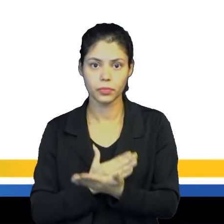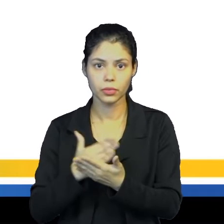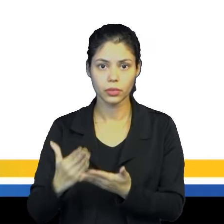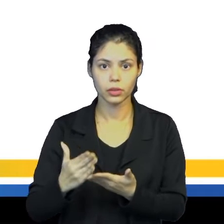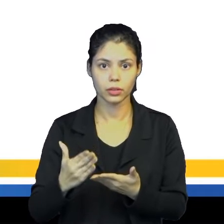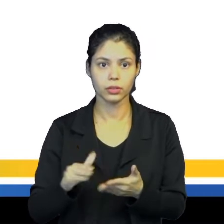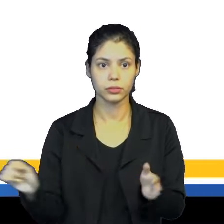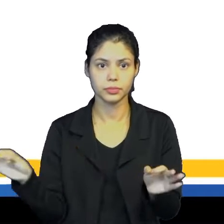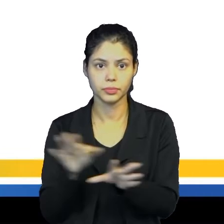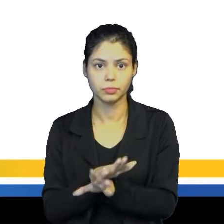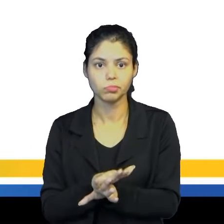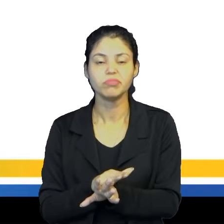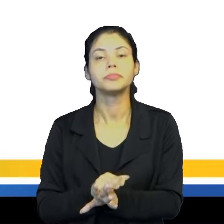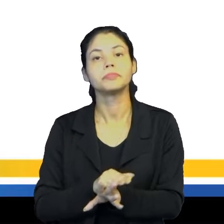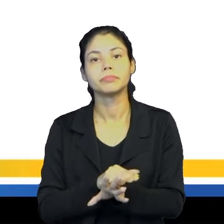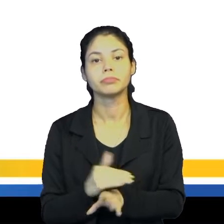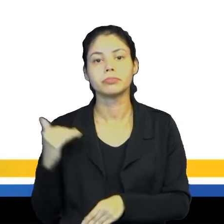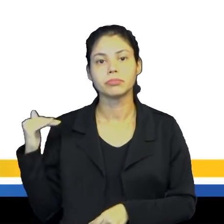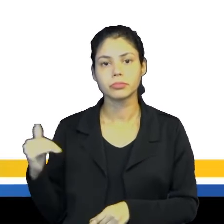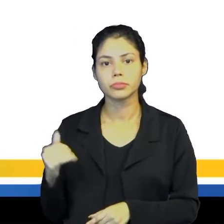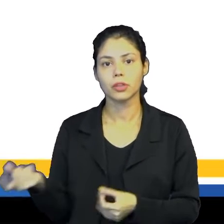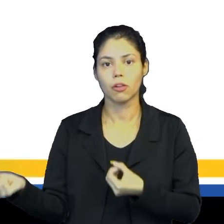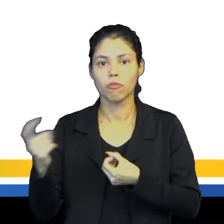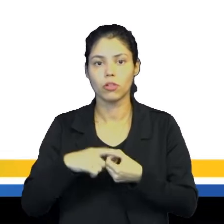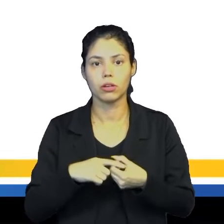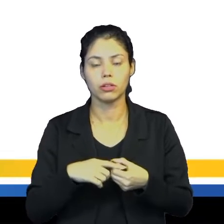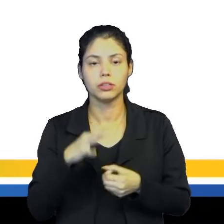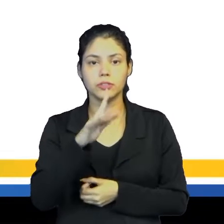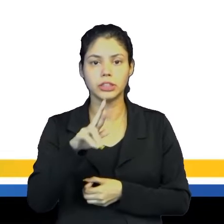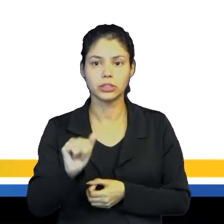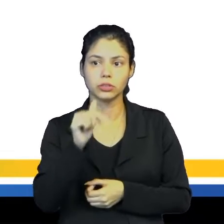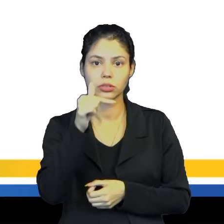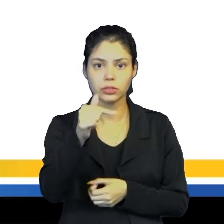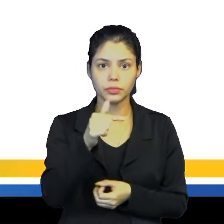com a queda do Napoleão e a volta do rei Fernando VII.